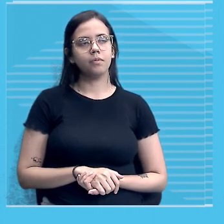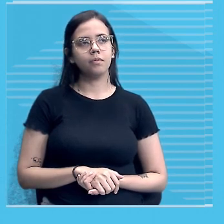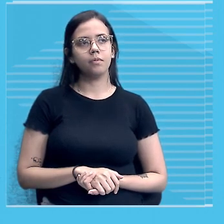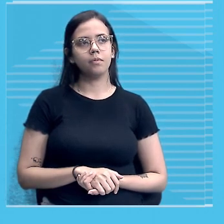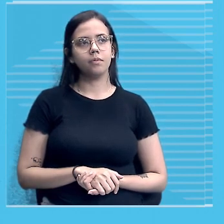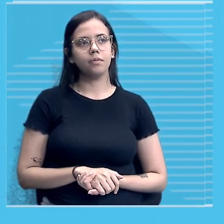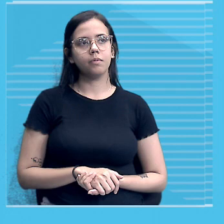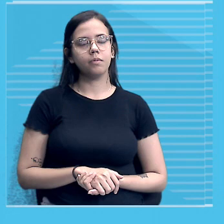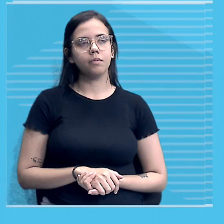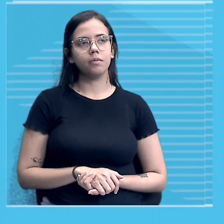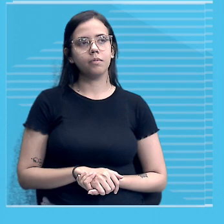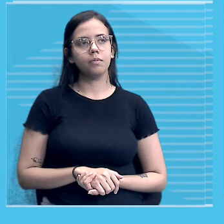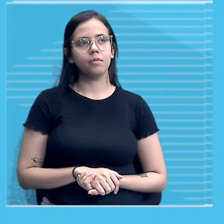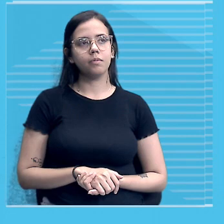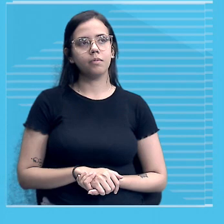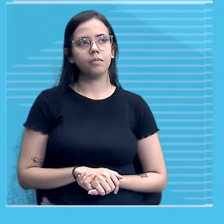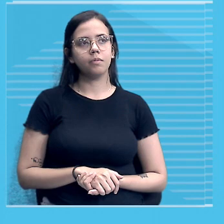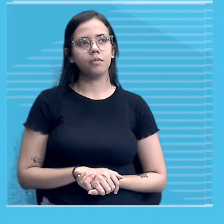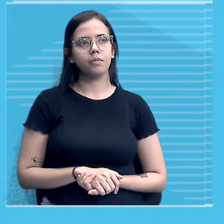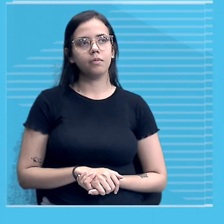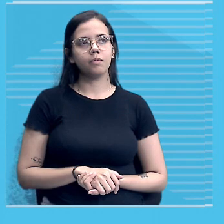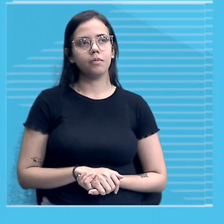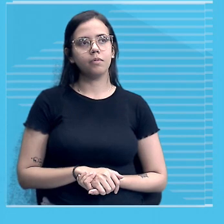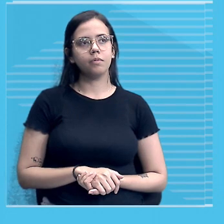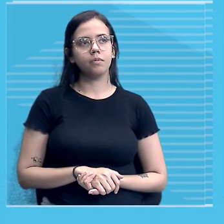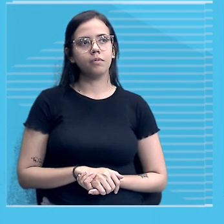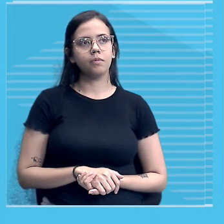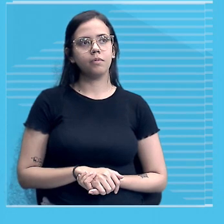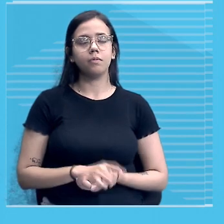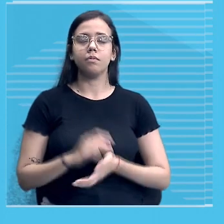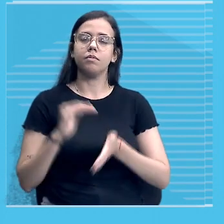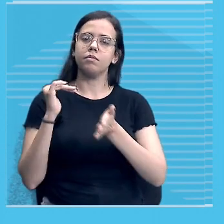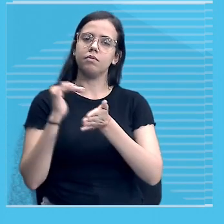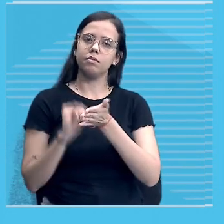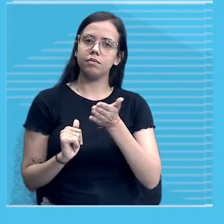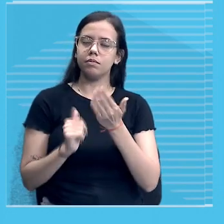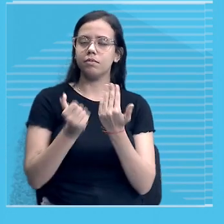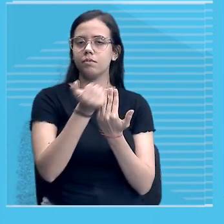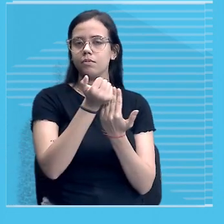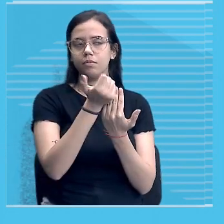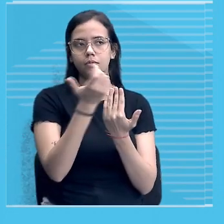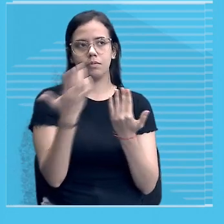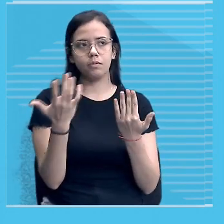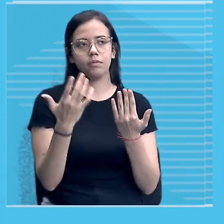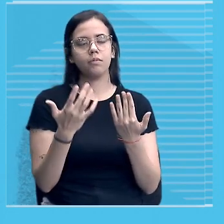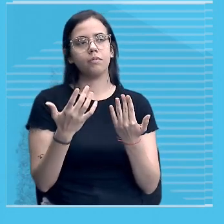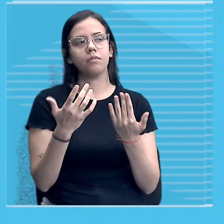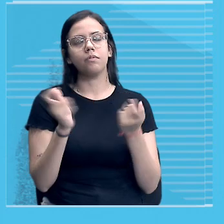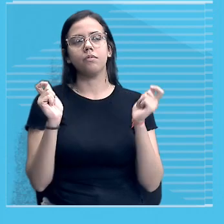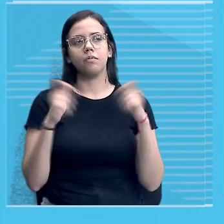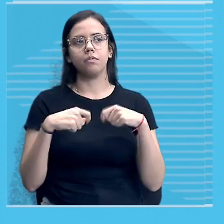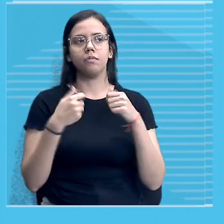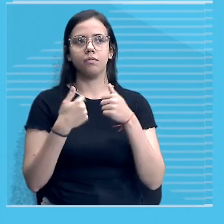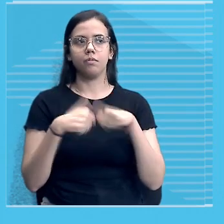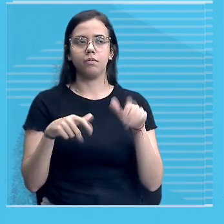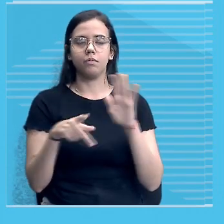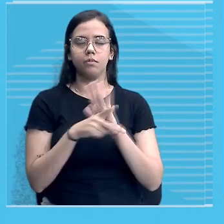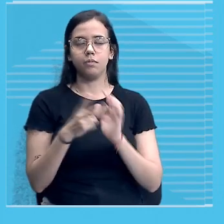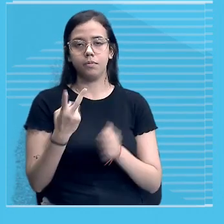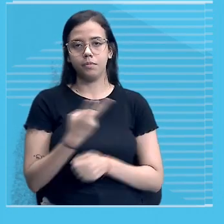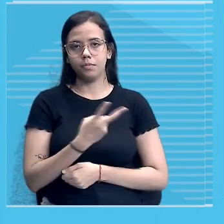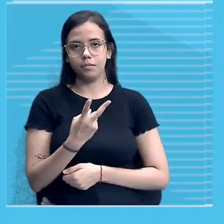e eu vou só separar o expoente que sirva para os dois aí ó